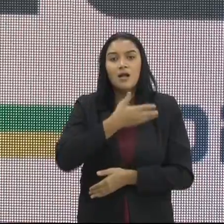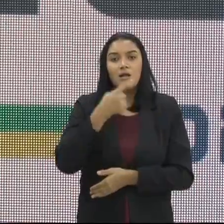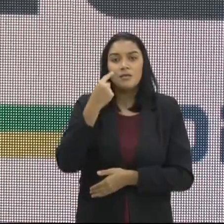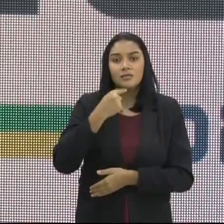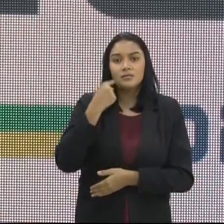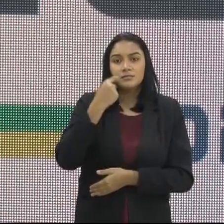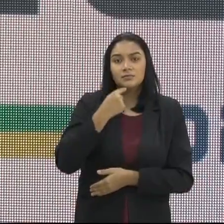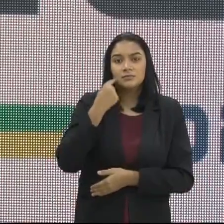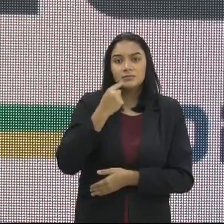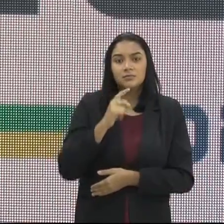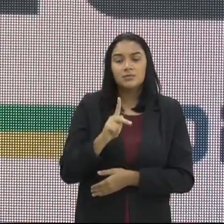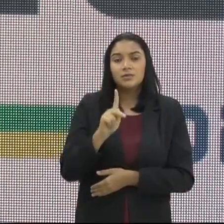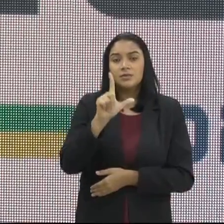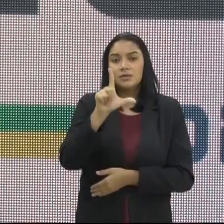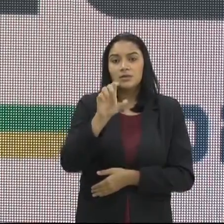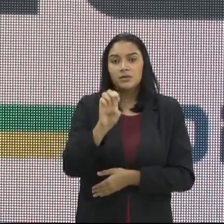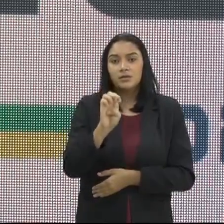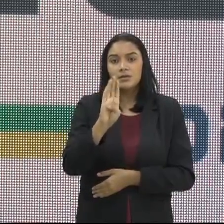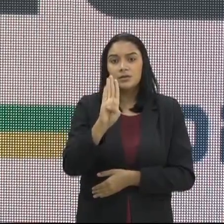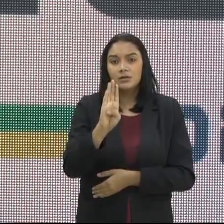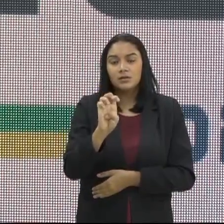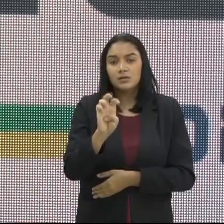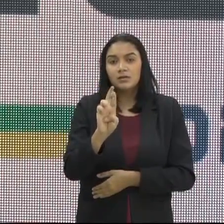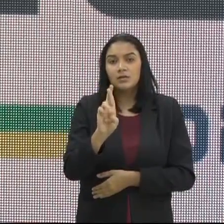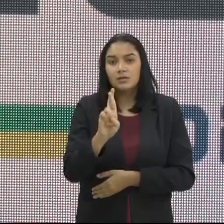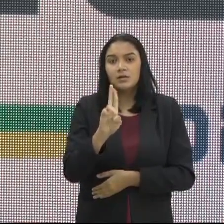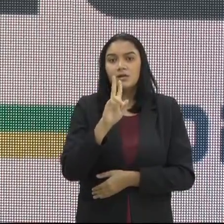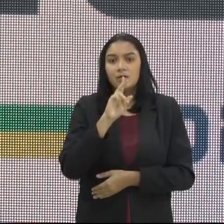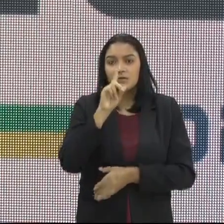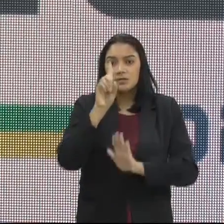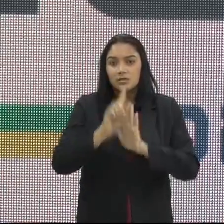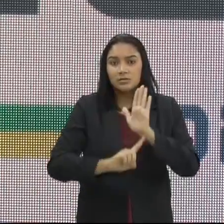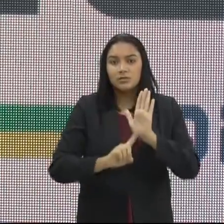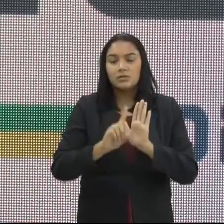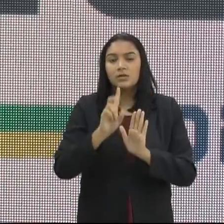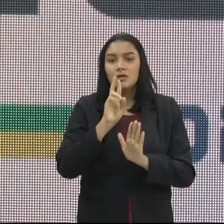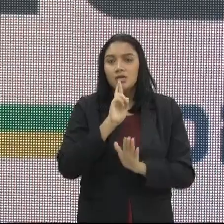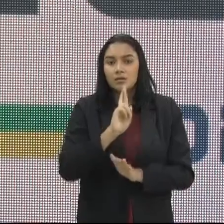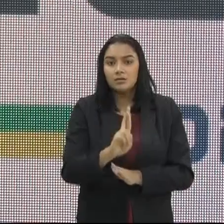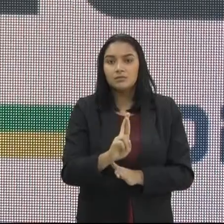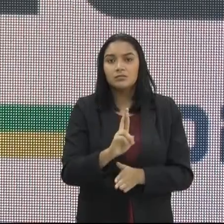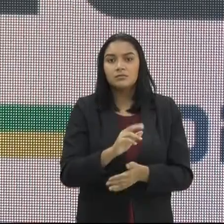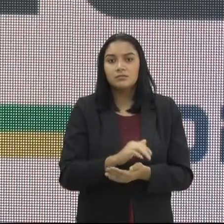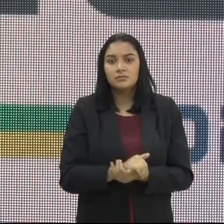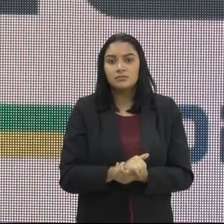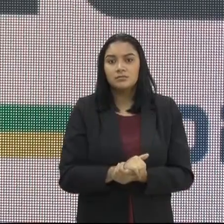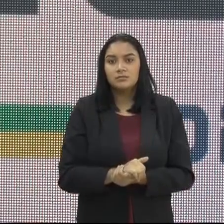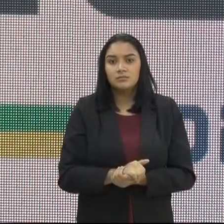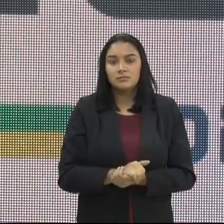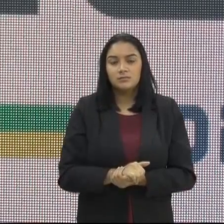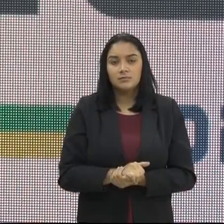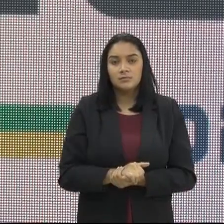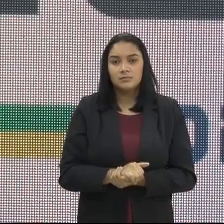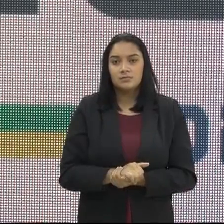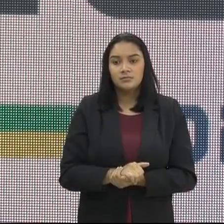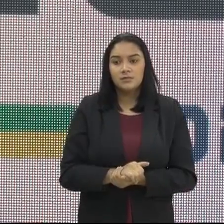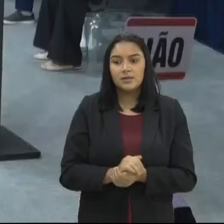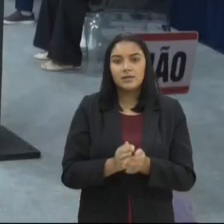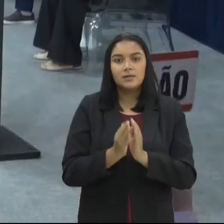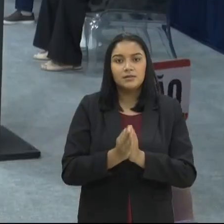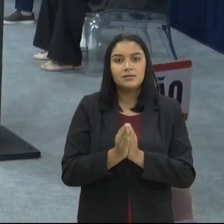se o candidato Kleber Montezuma terá direito à resposta por conta da fala que foi proferida por Simone Pereira. Qual o julgamento de